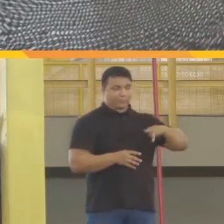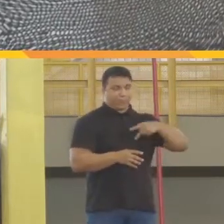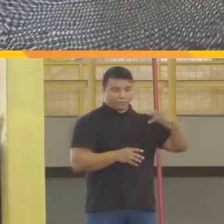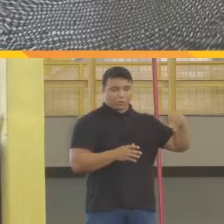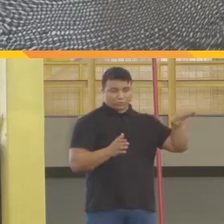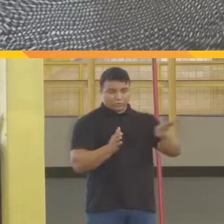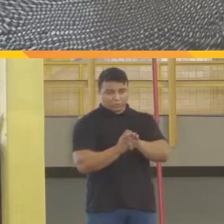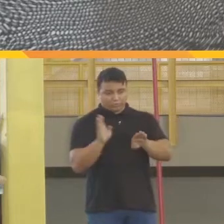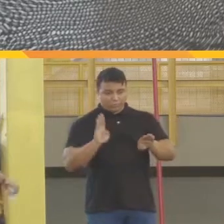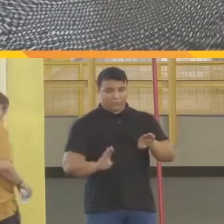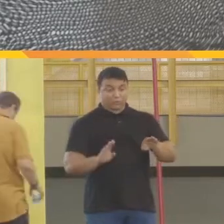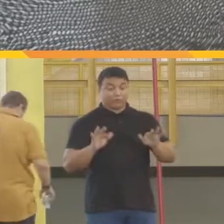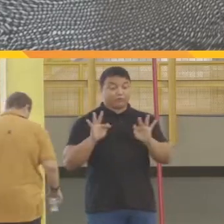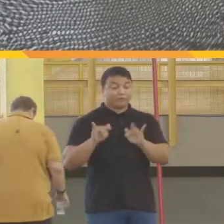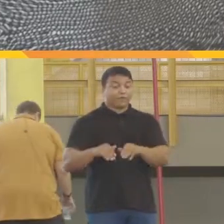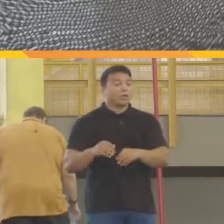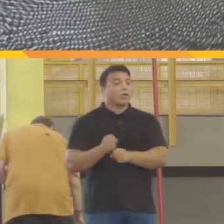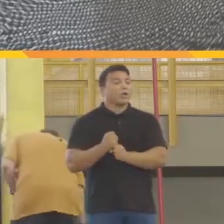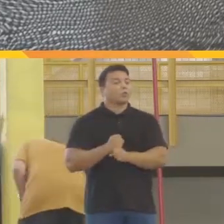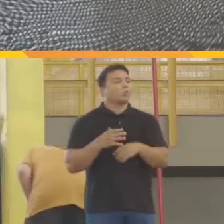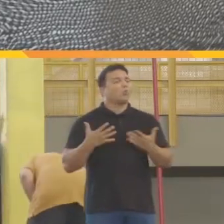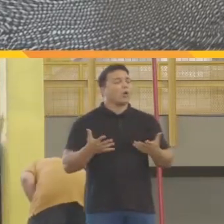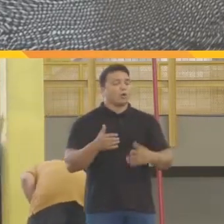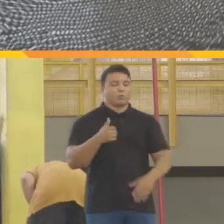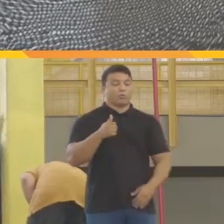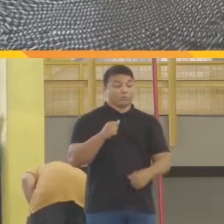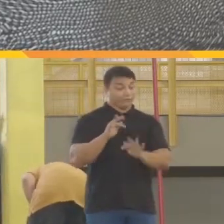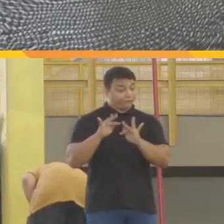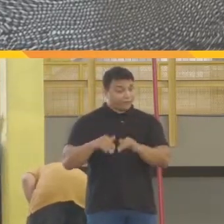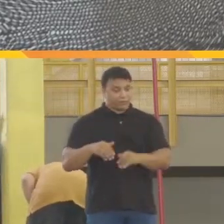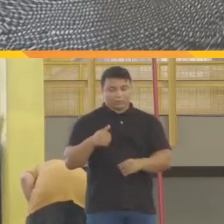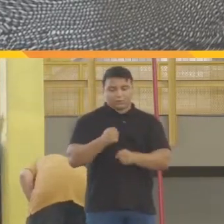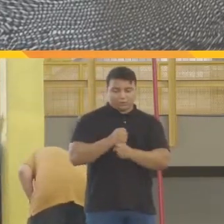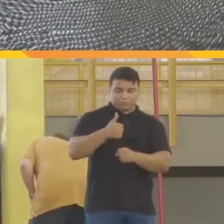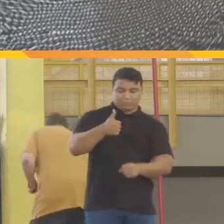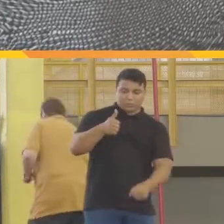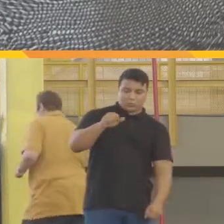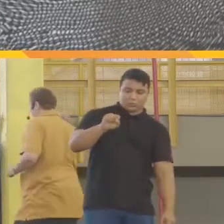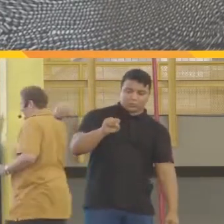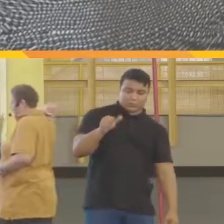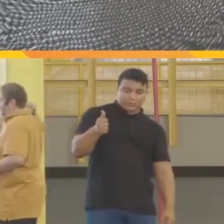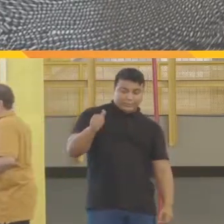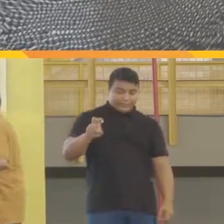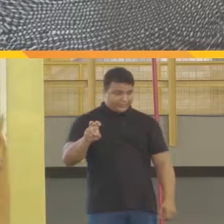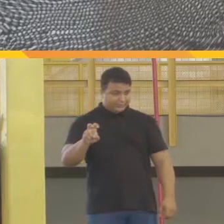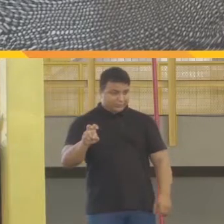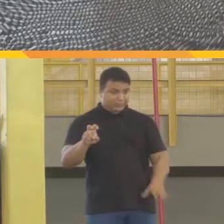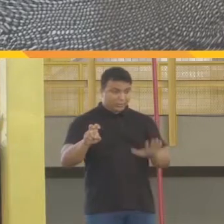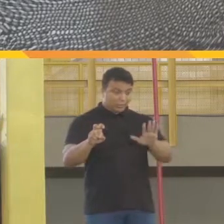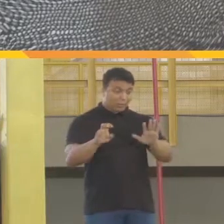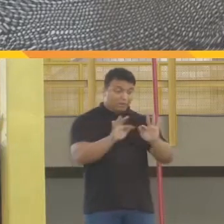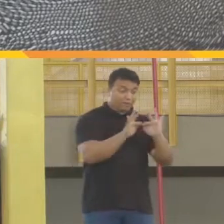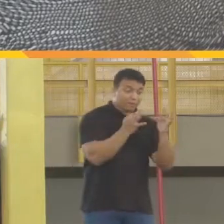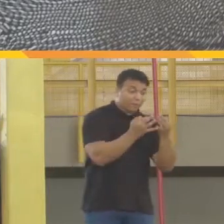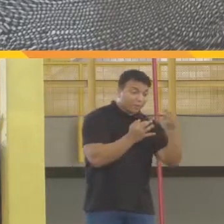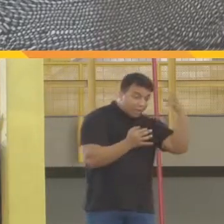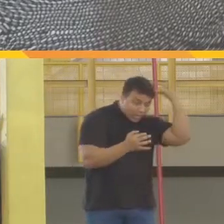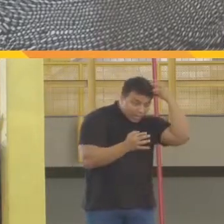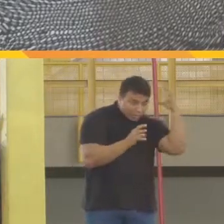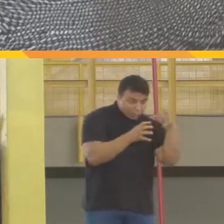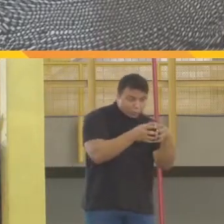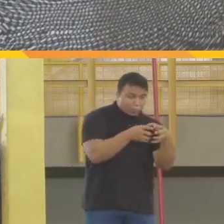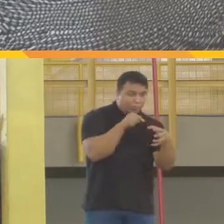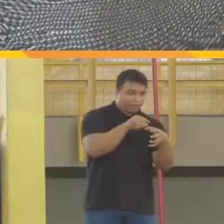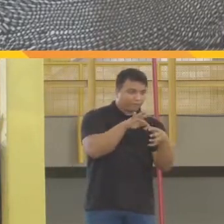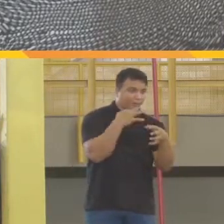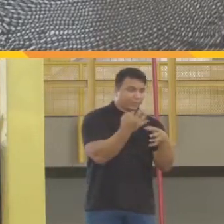em 1815. Percebam que a família real chega em 1808, mas a conclusão